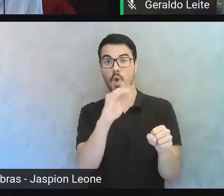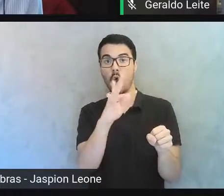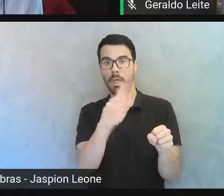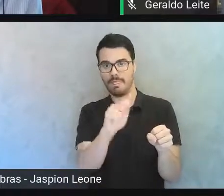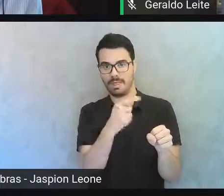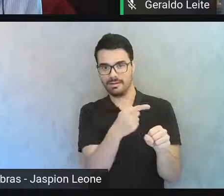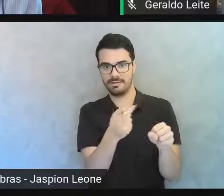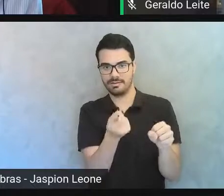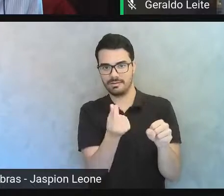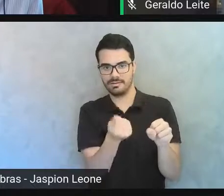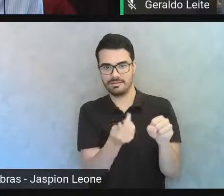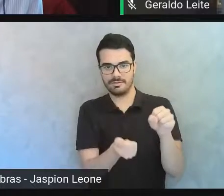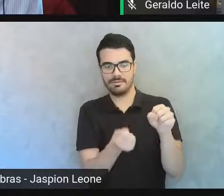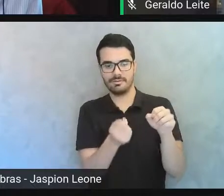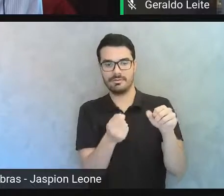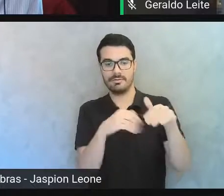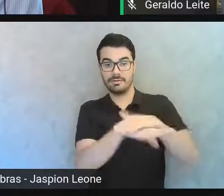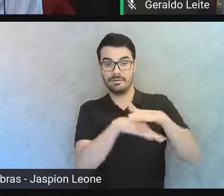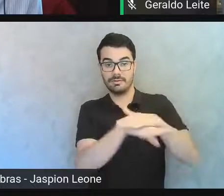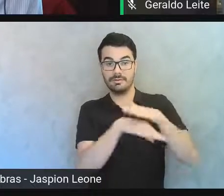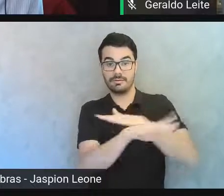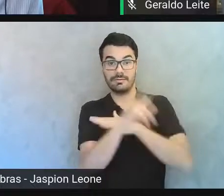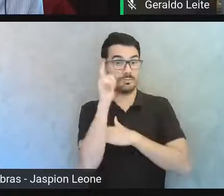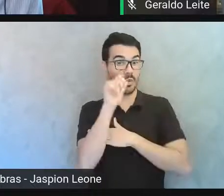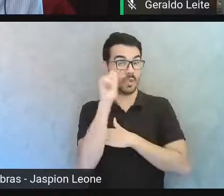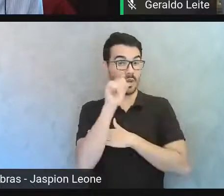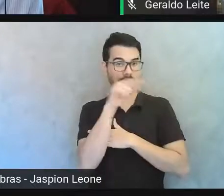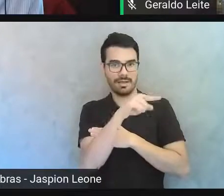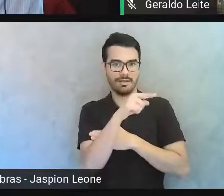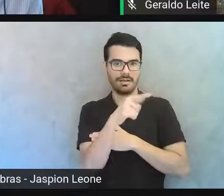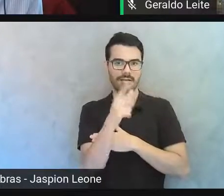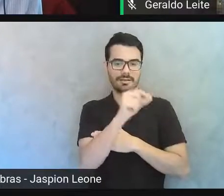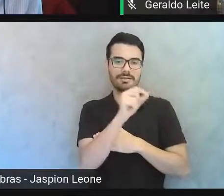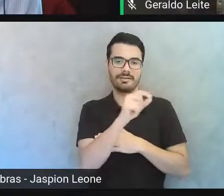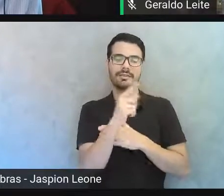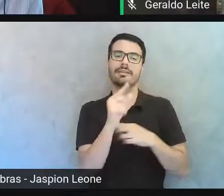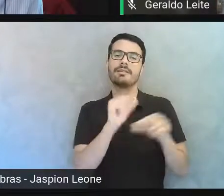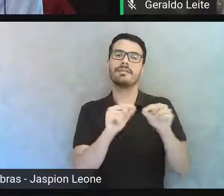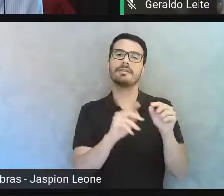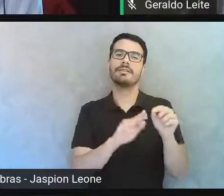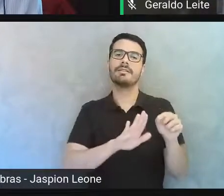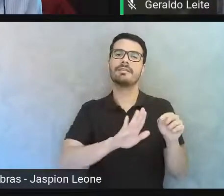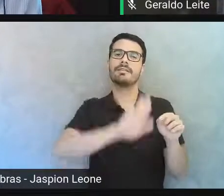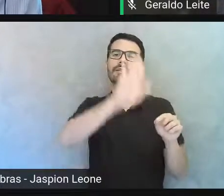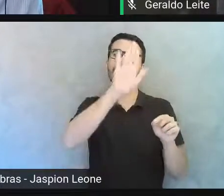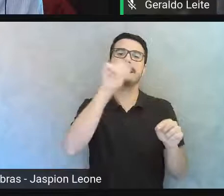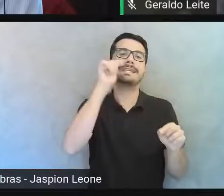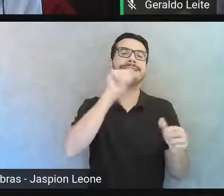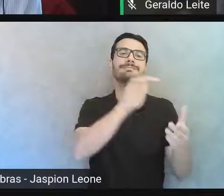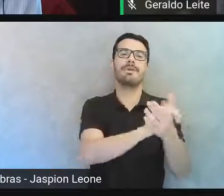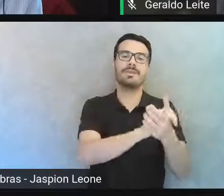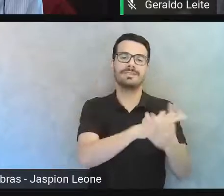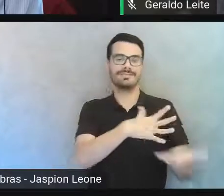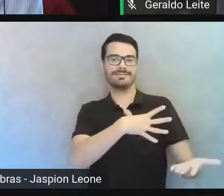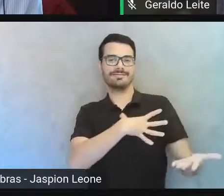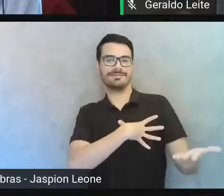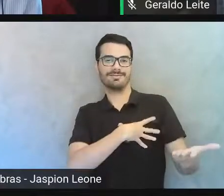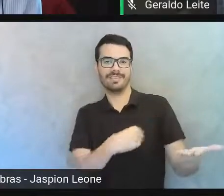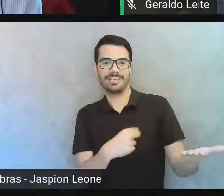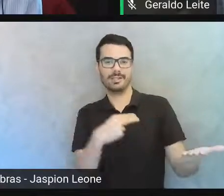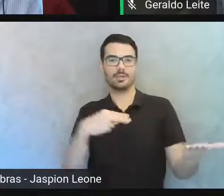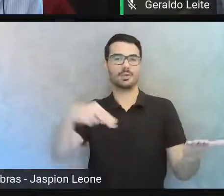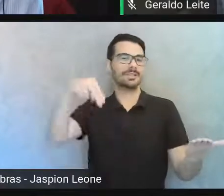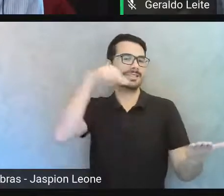de recursos para as candidaturas femininas foram concentradas em esposas, em filhas, em netas